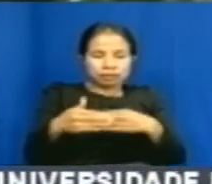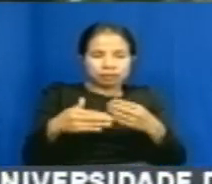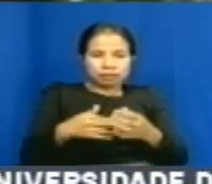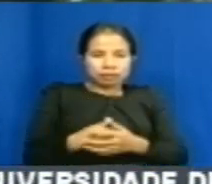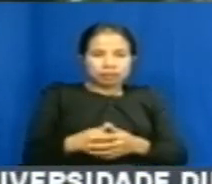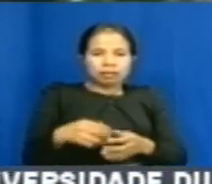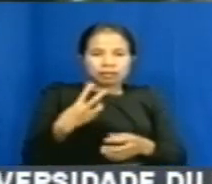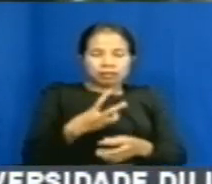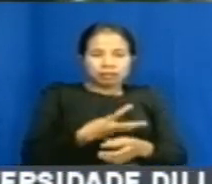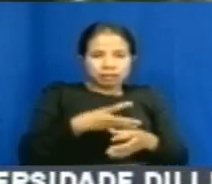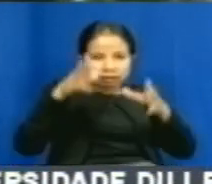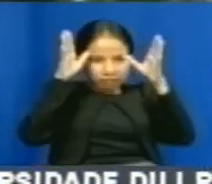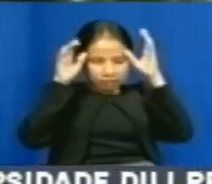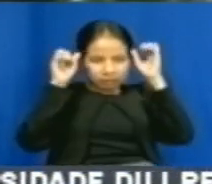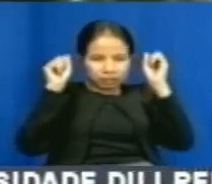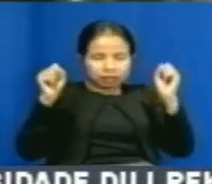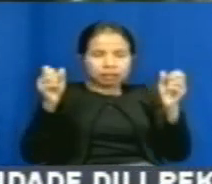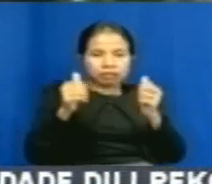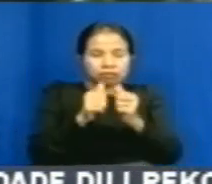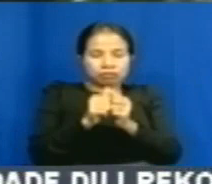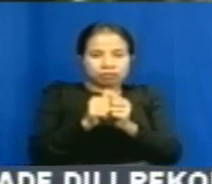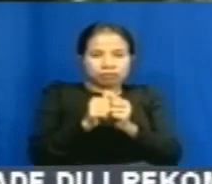E tenia presidente da república, o